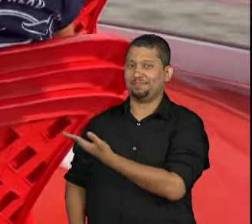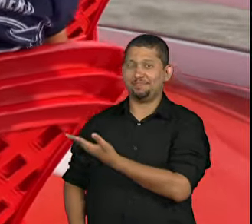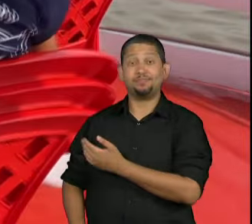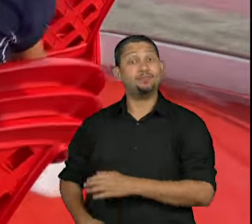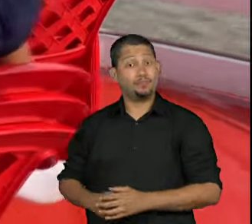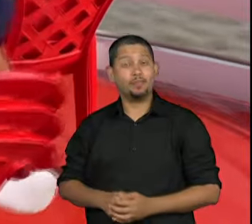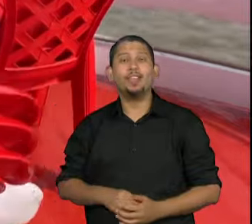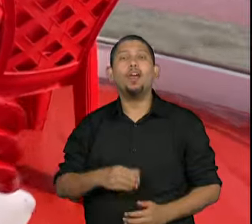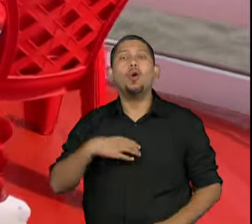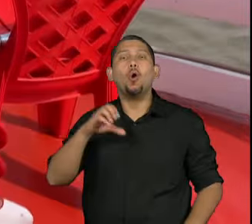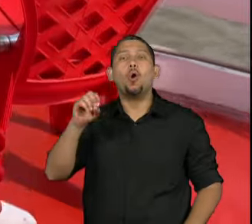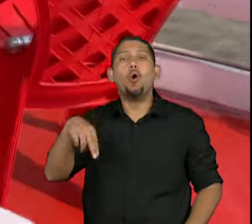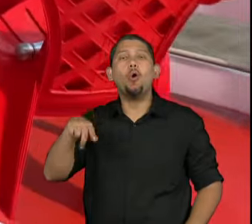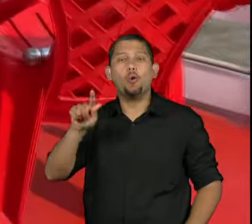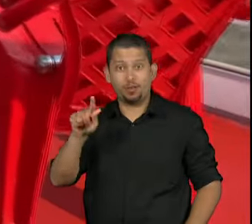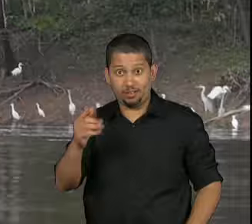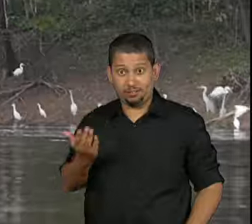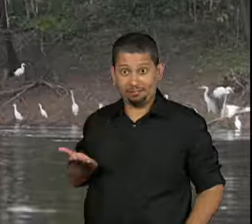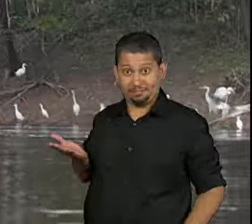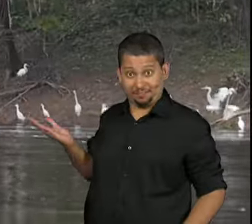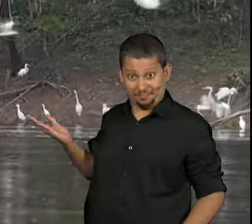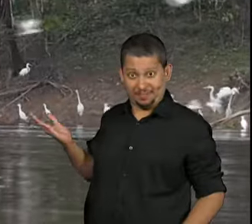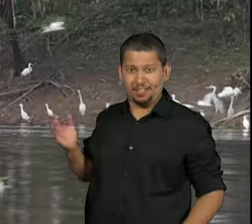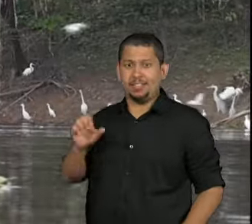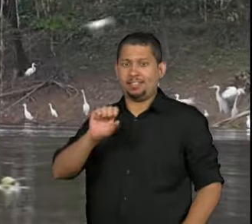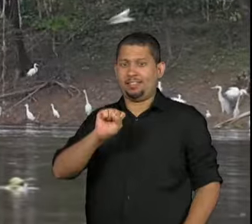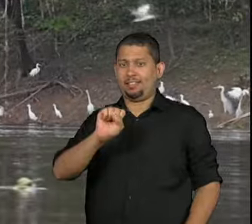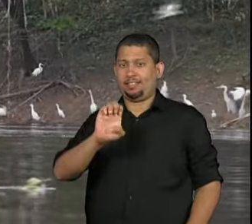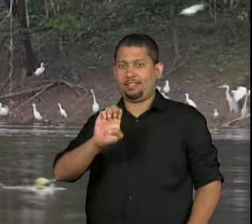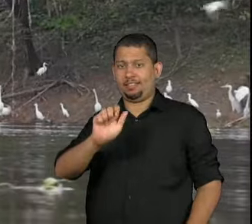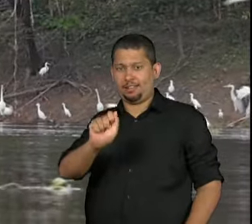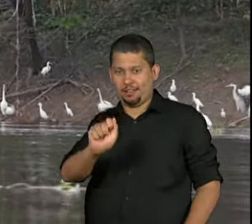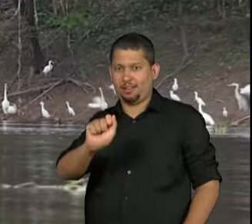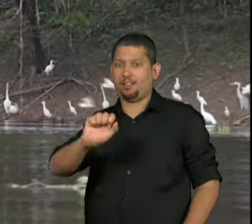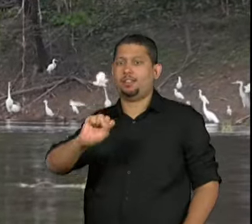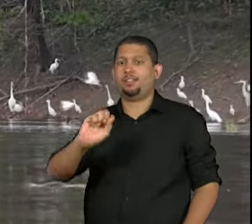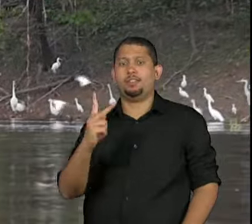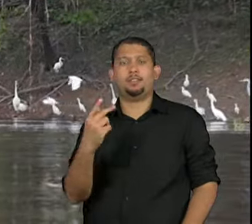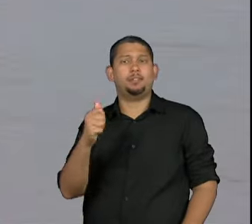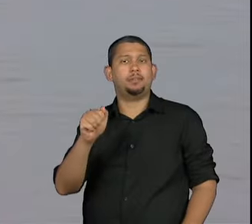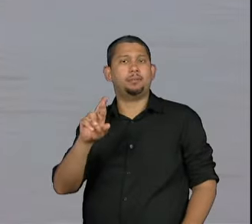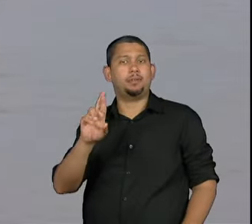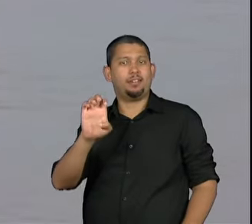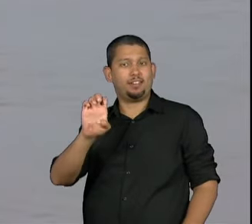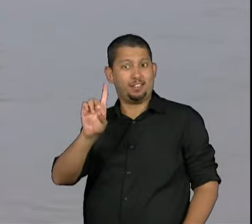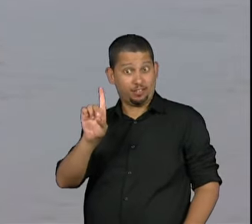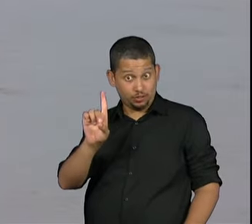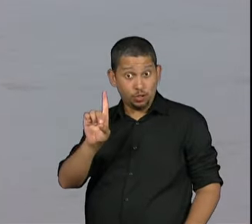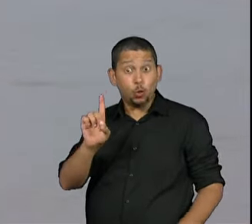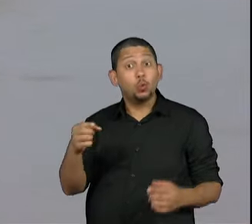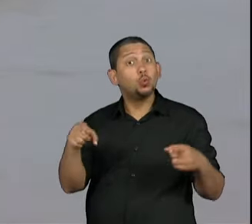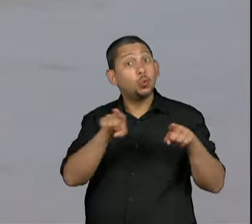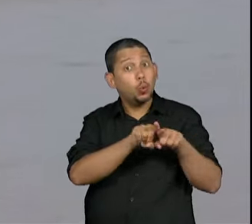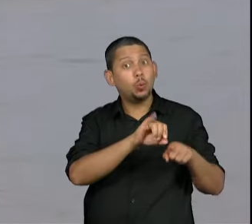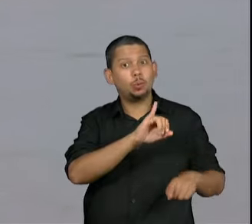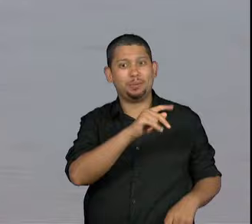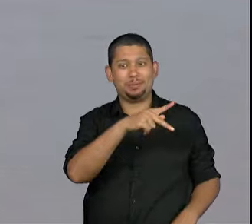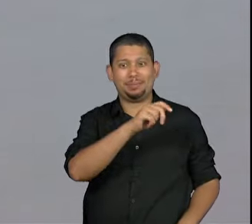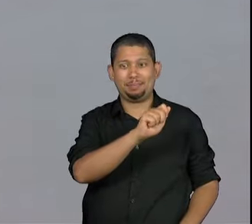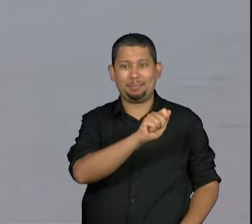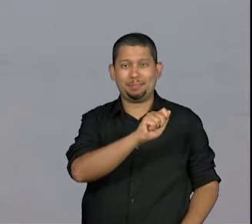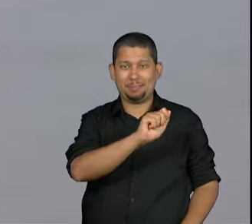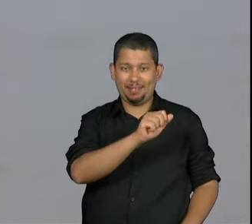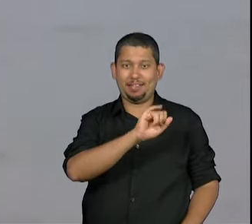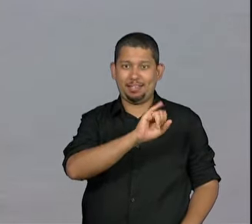A ONG internacional Sea Shepherd, em parceria com o INPA, Instituto Nacional de Pesquisas da Amazônia, realiza